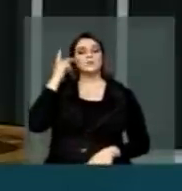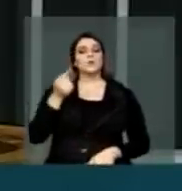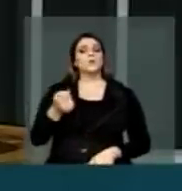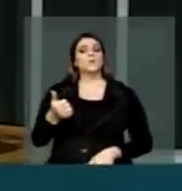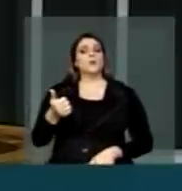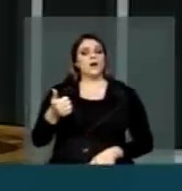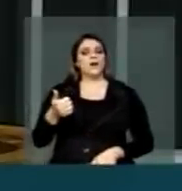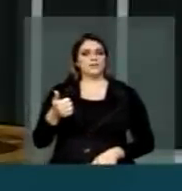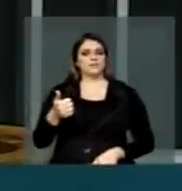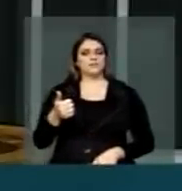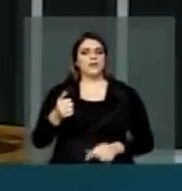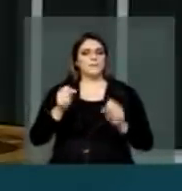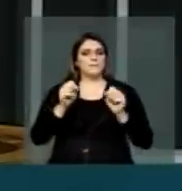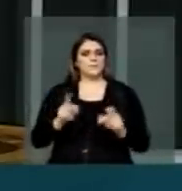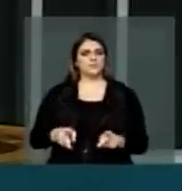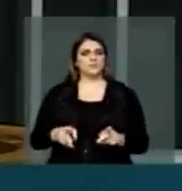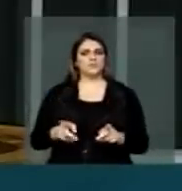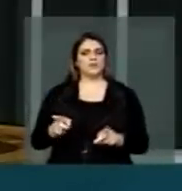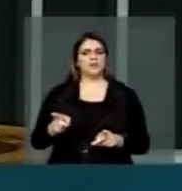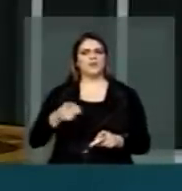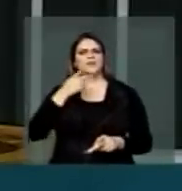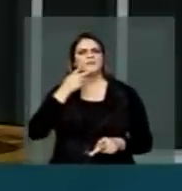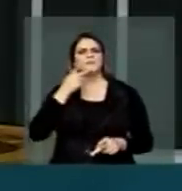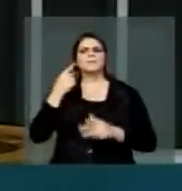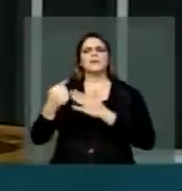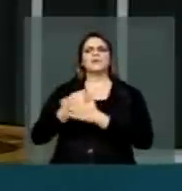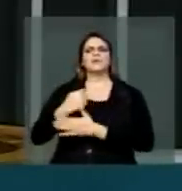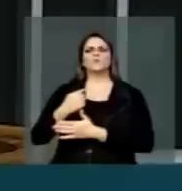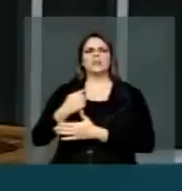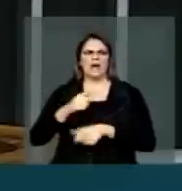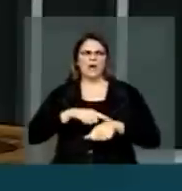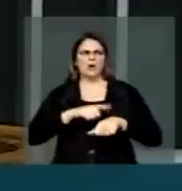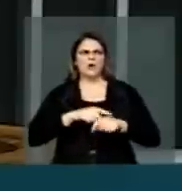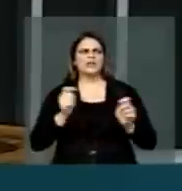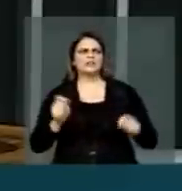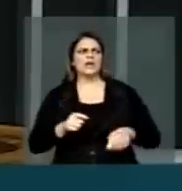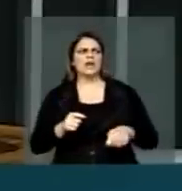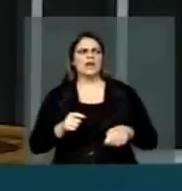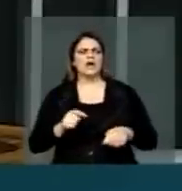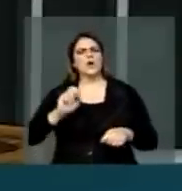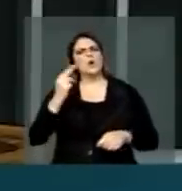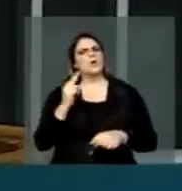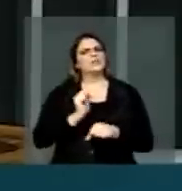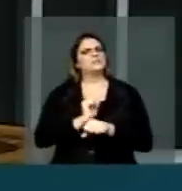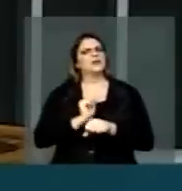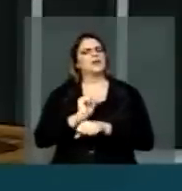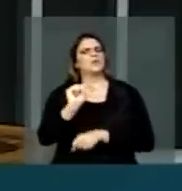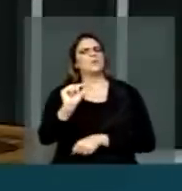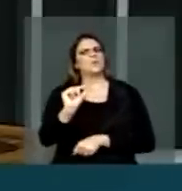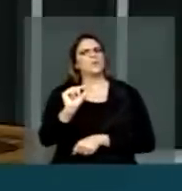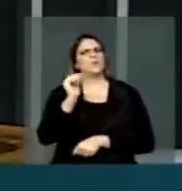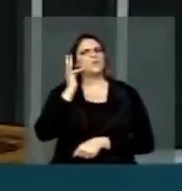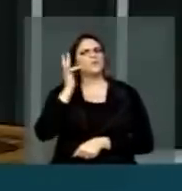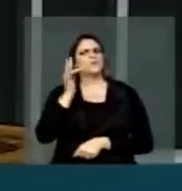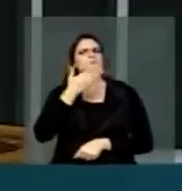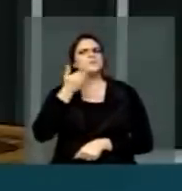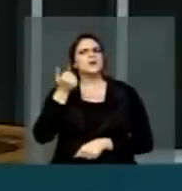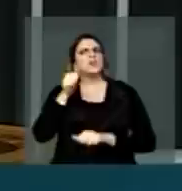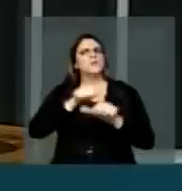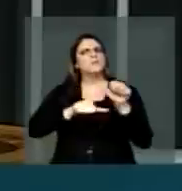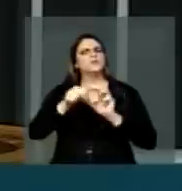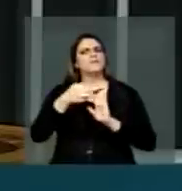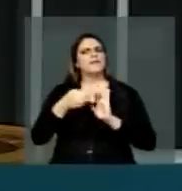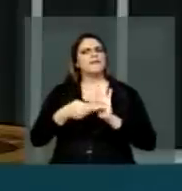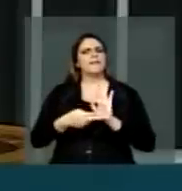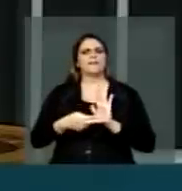perguntam se esse é o momento de pedir aposentadoria, se é melhor aguardar um pouco mais. E nós